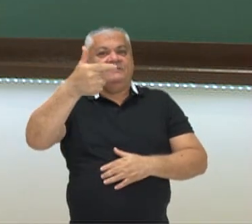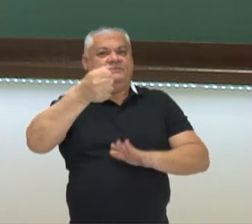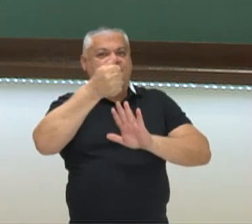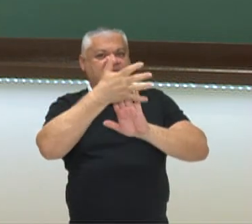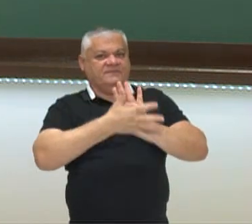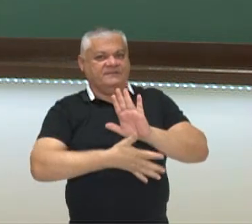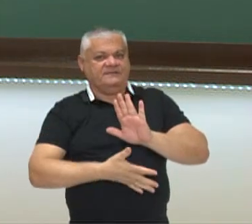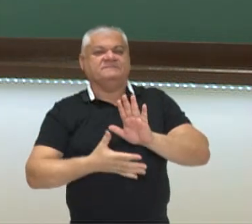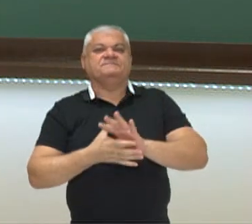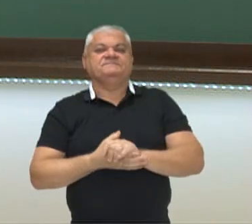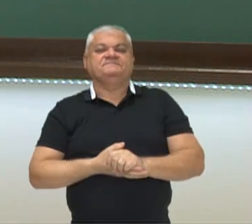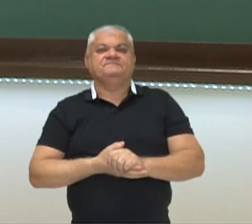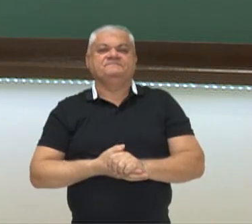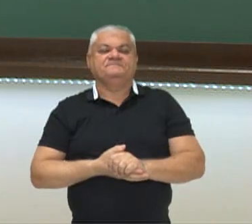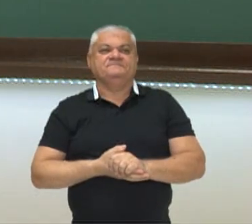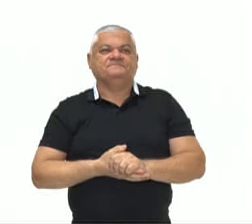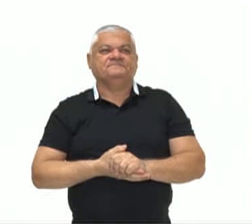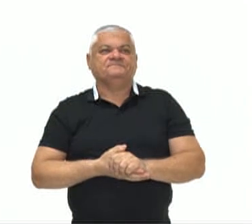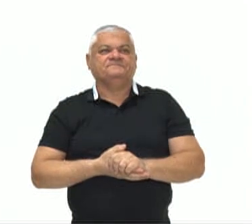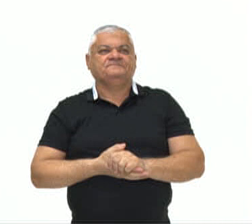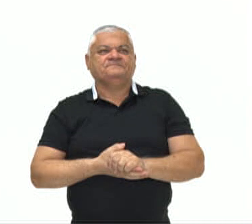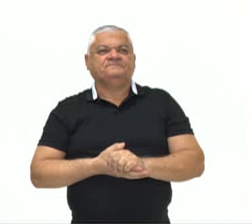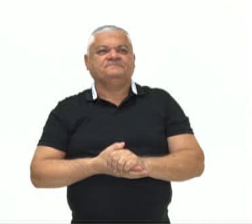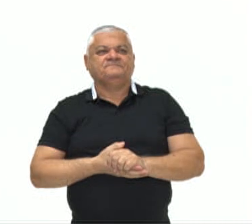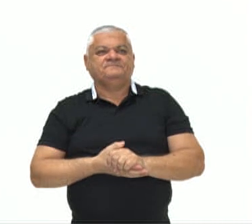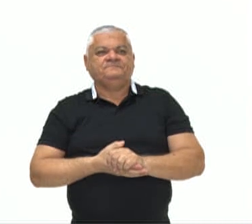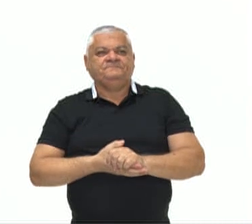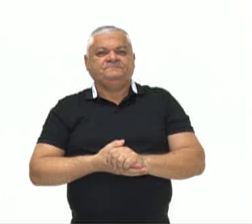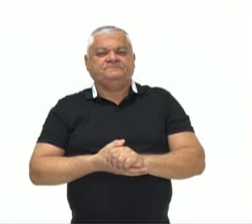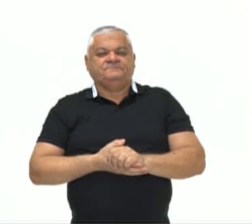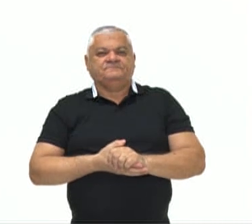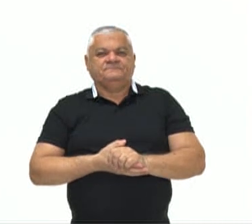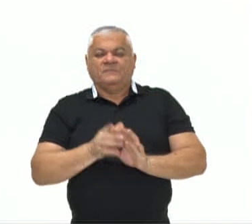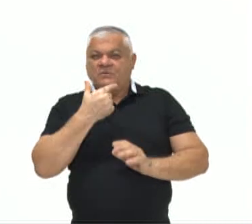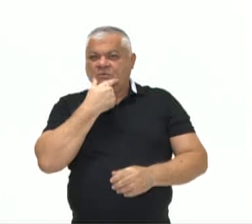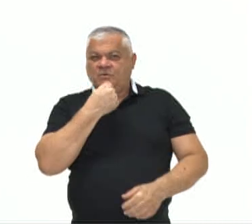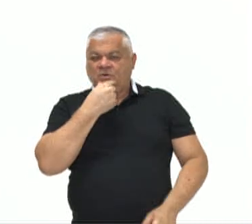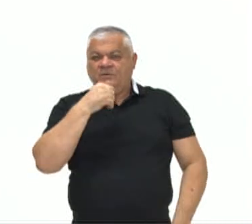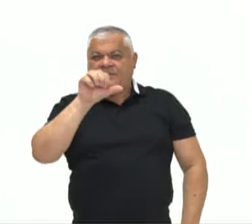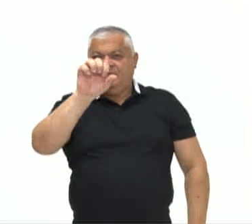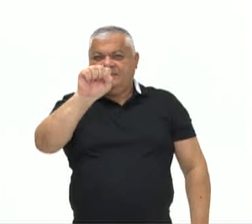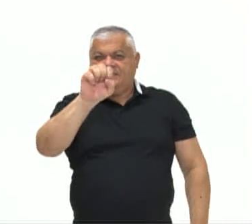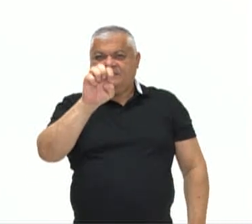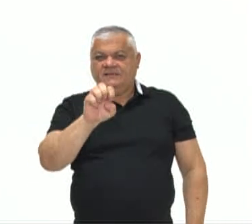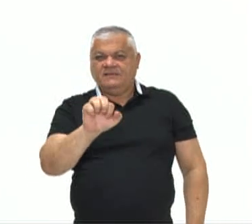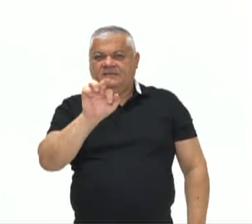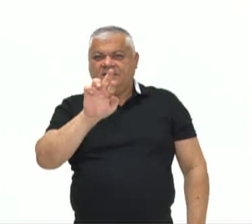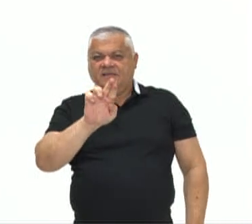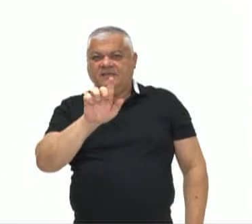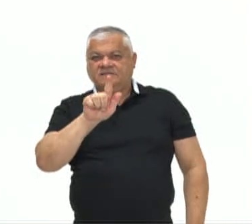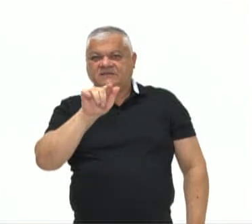Vamos a mais uma atividade, pessoal? Para o sociólogo